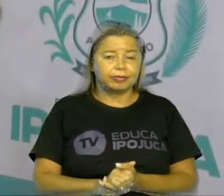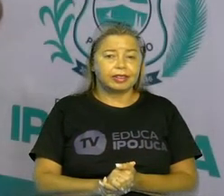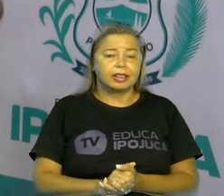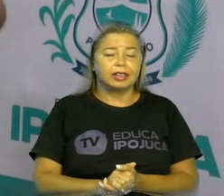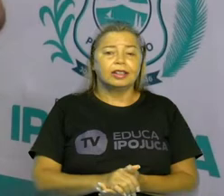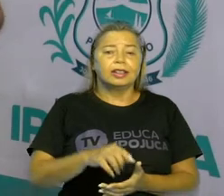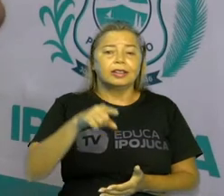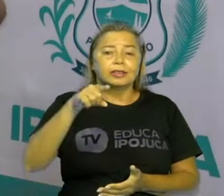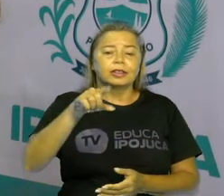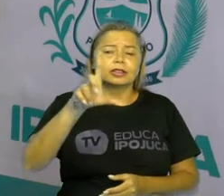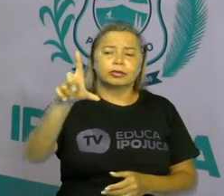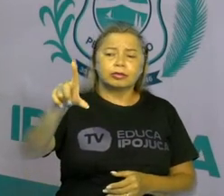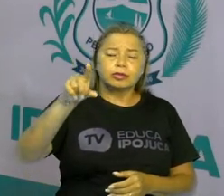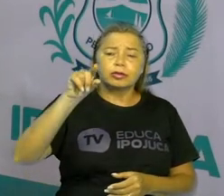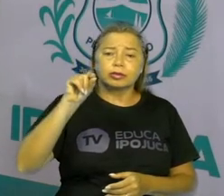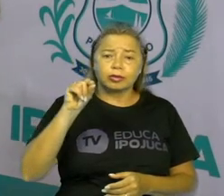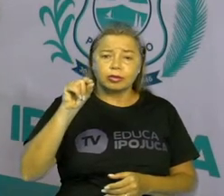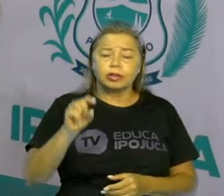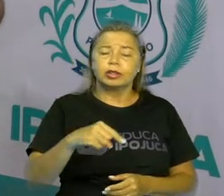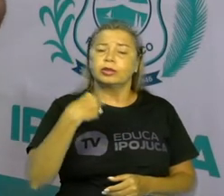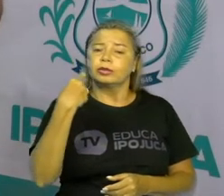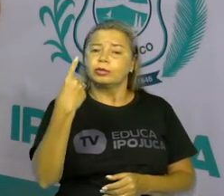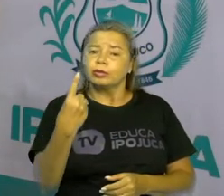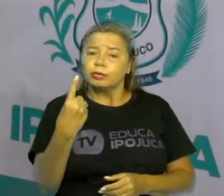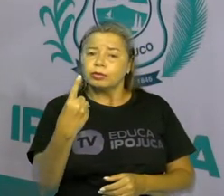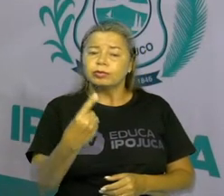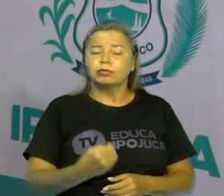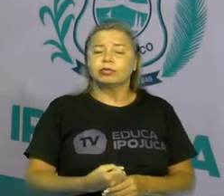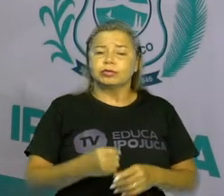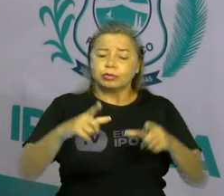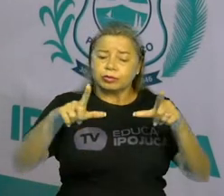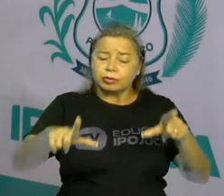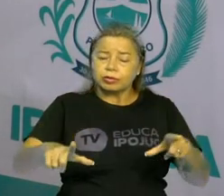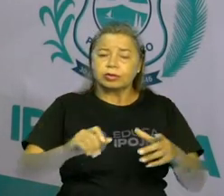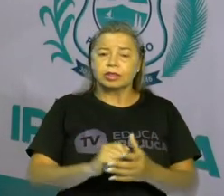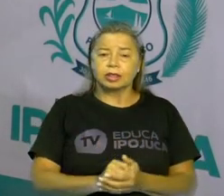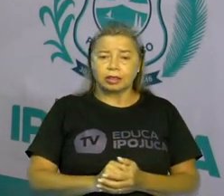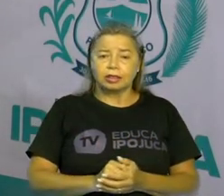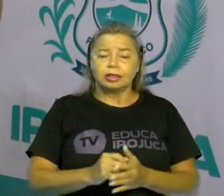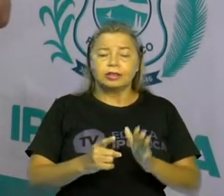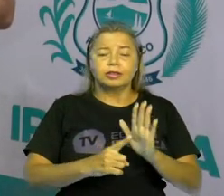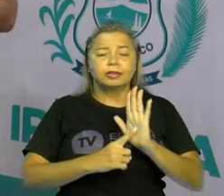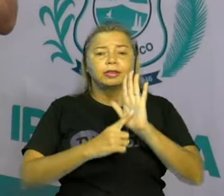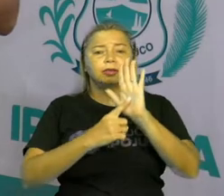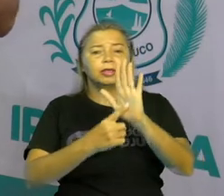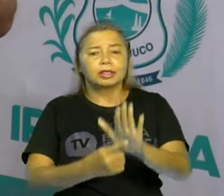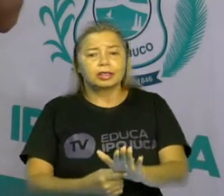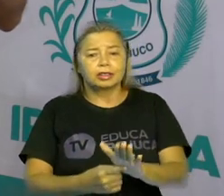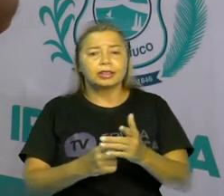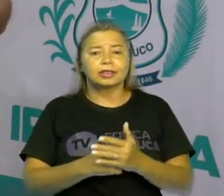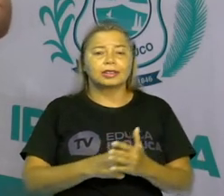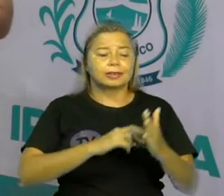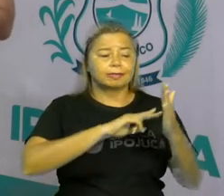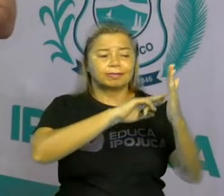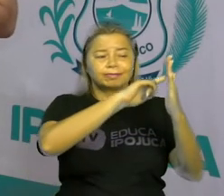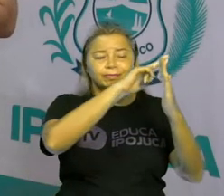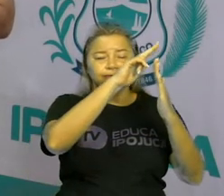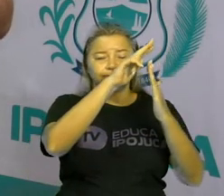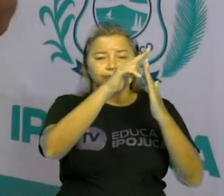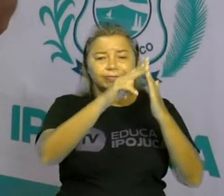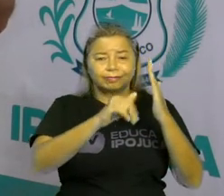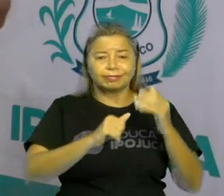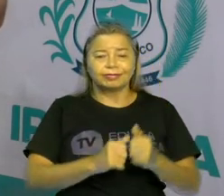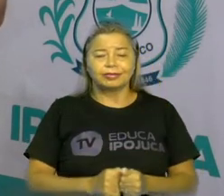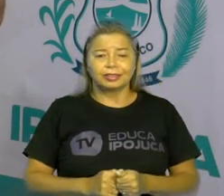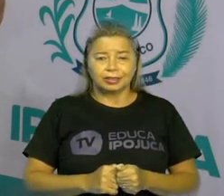irão escolher um desses espaços e irão representar através de um lindo desenho,